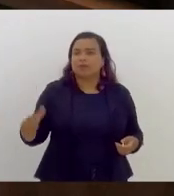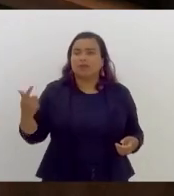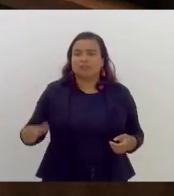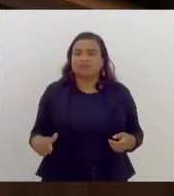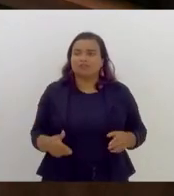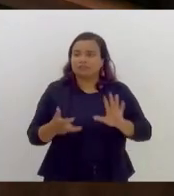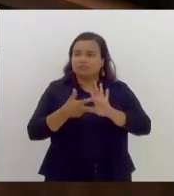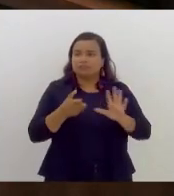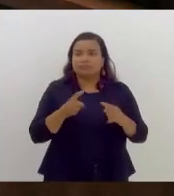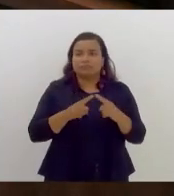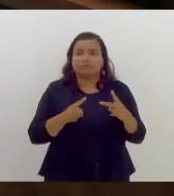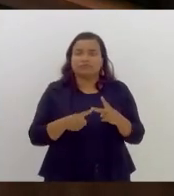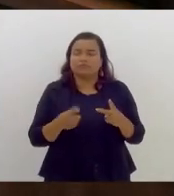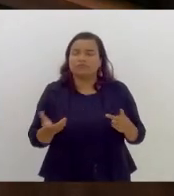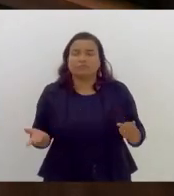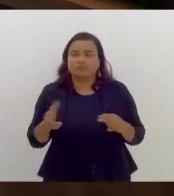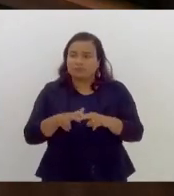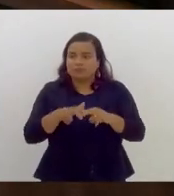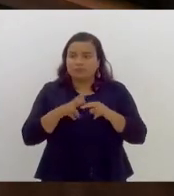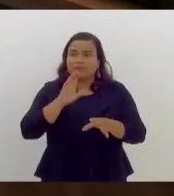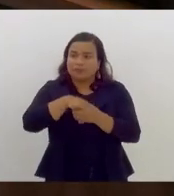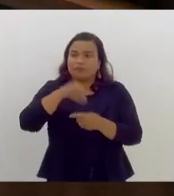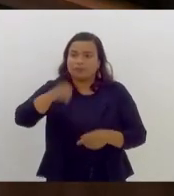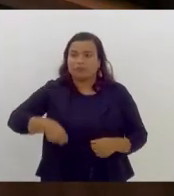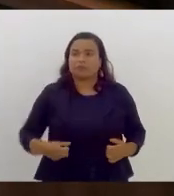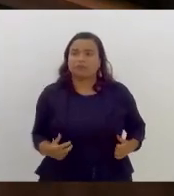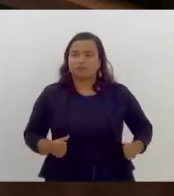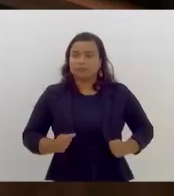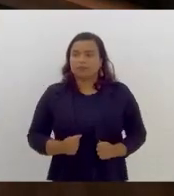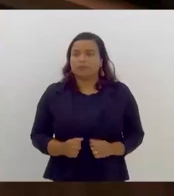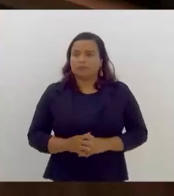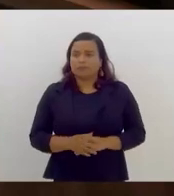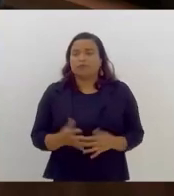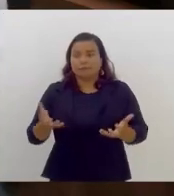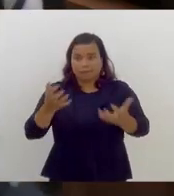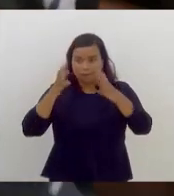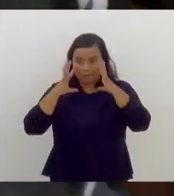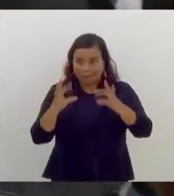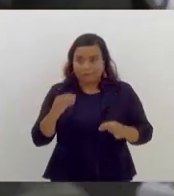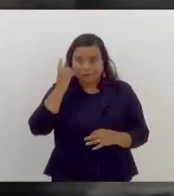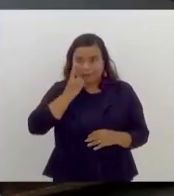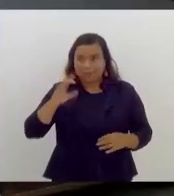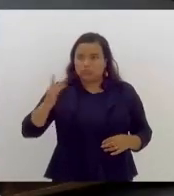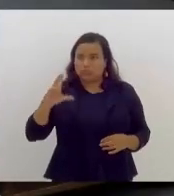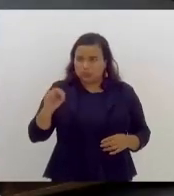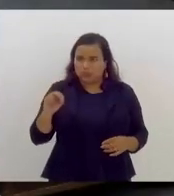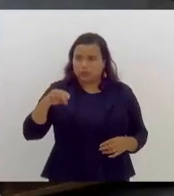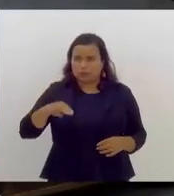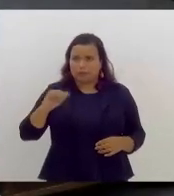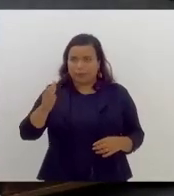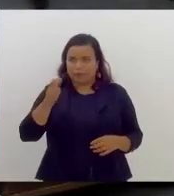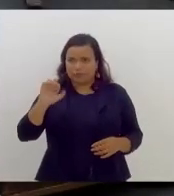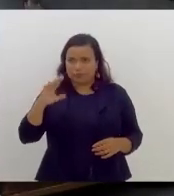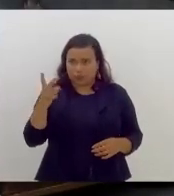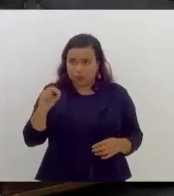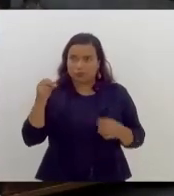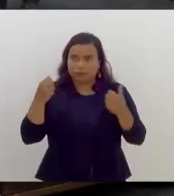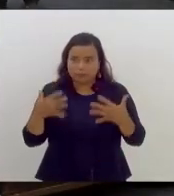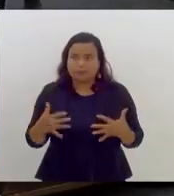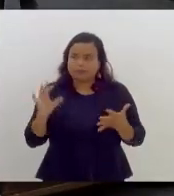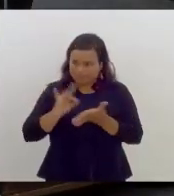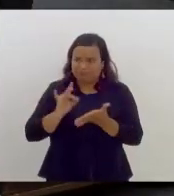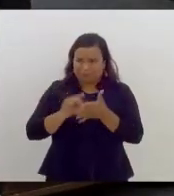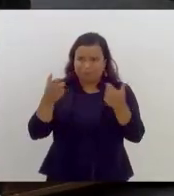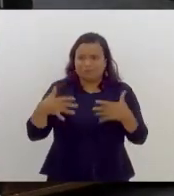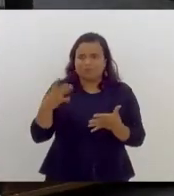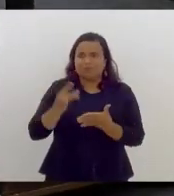dois vetos parciais, por isso estou votando sim. Eu queria chamar a atenção do deputado Chico Machado, que, de verdade,